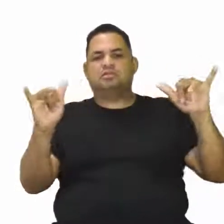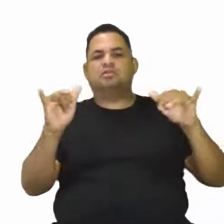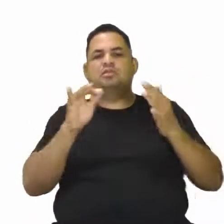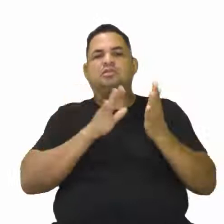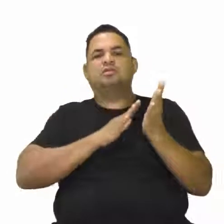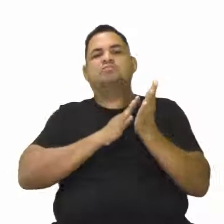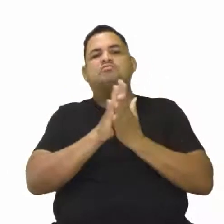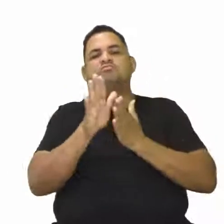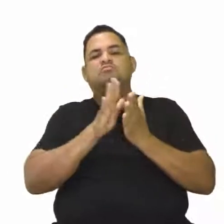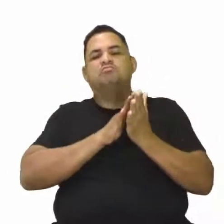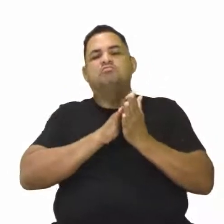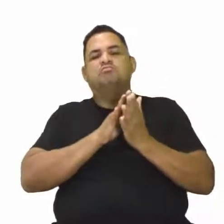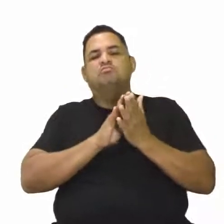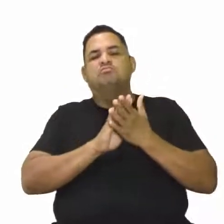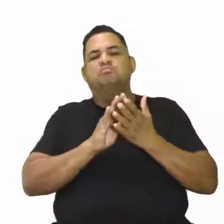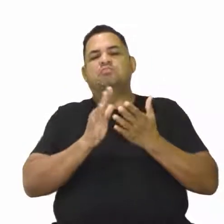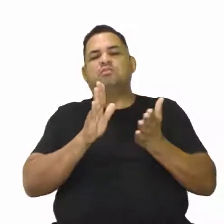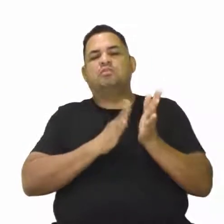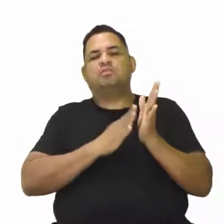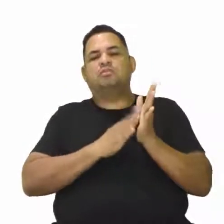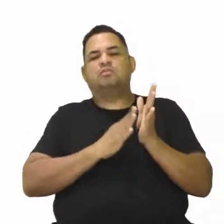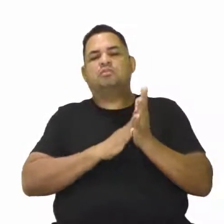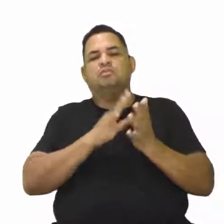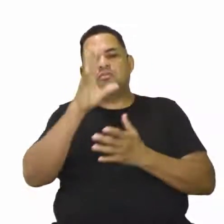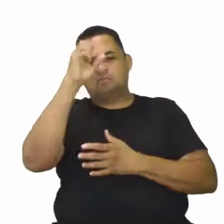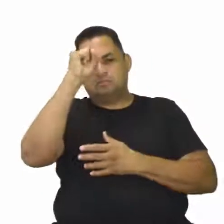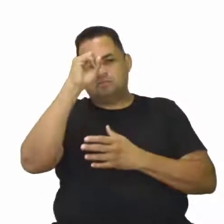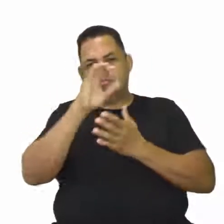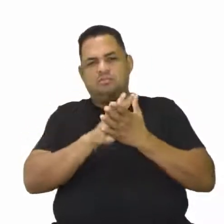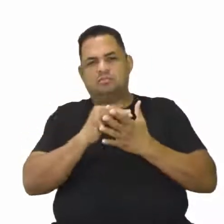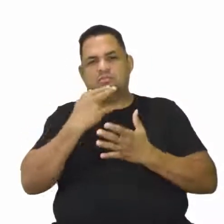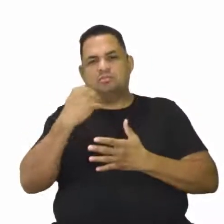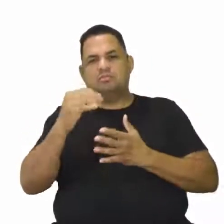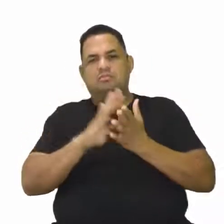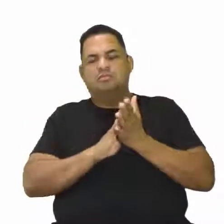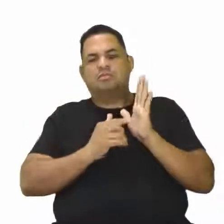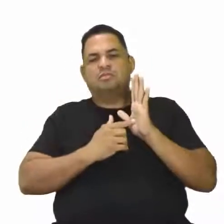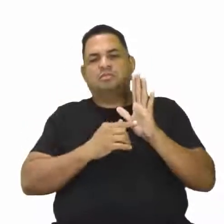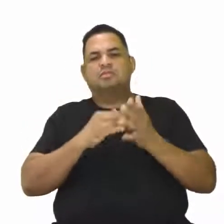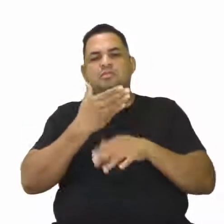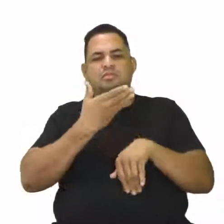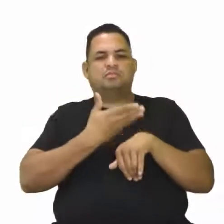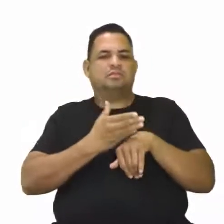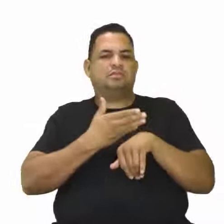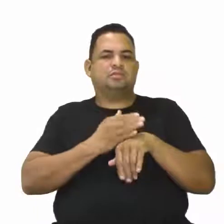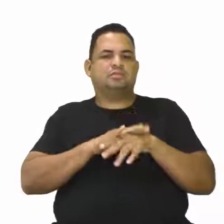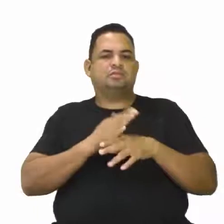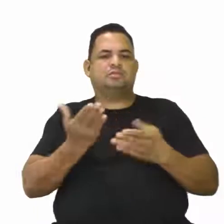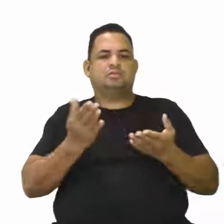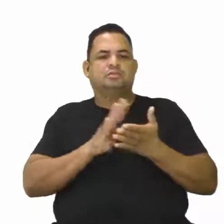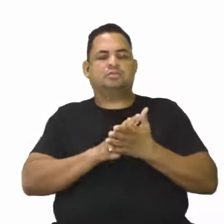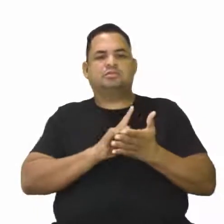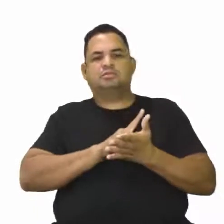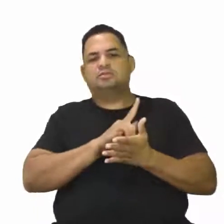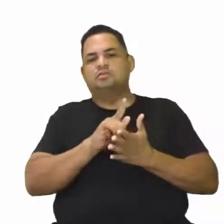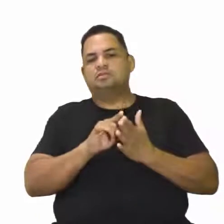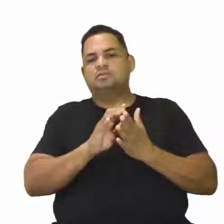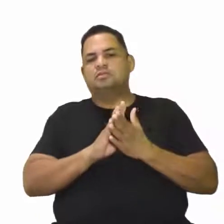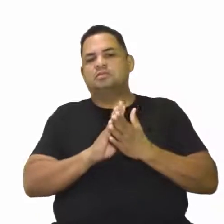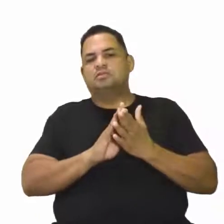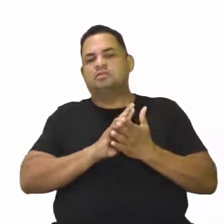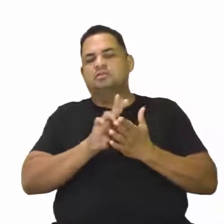para aprendizagem integrado de idiomas, apresentar experiências práticas de gestão da diversidade